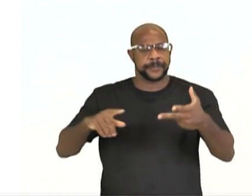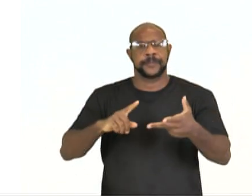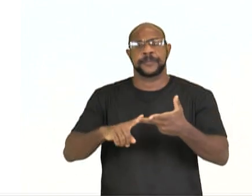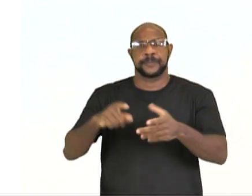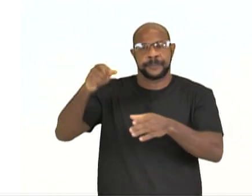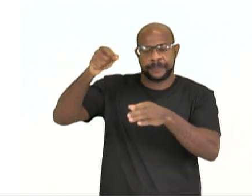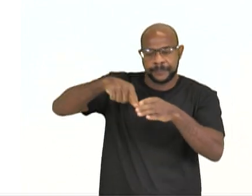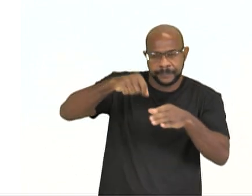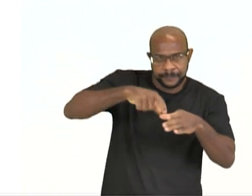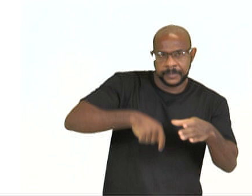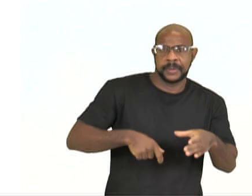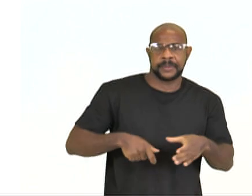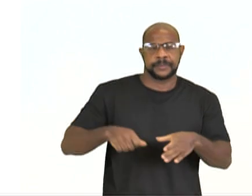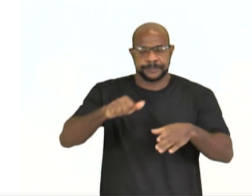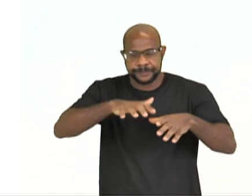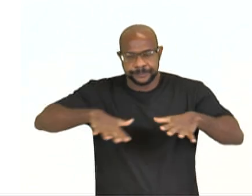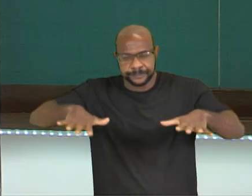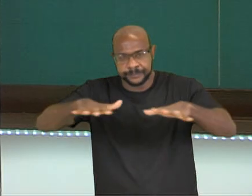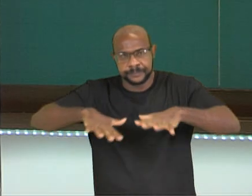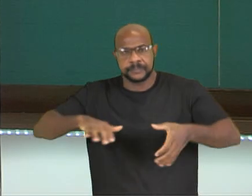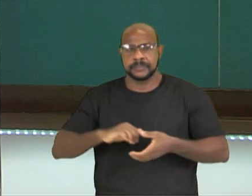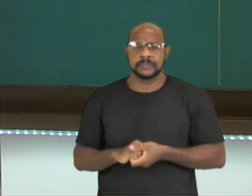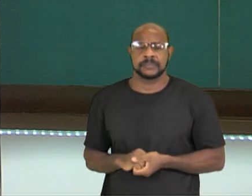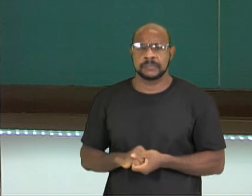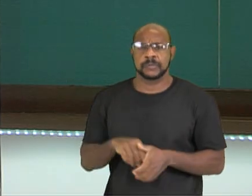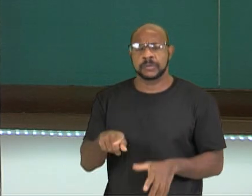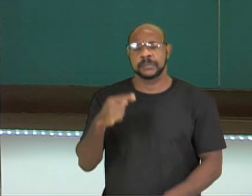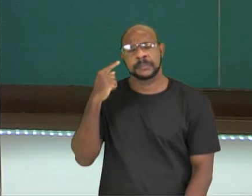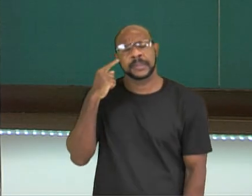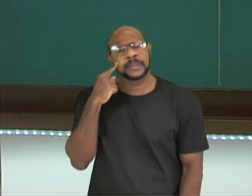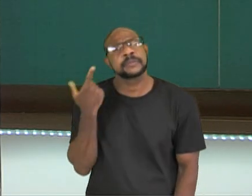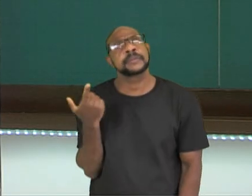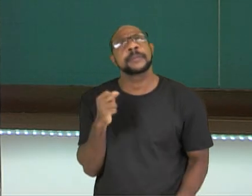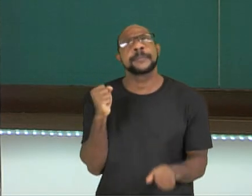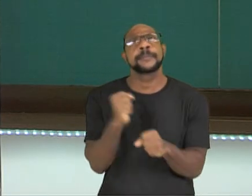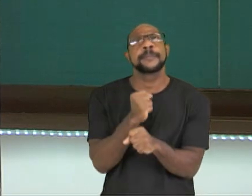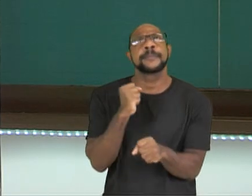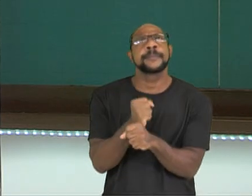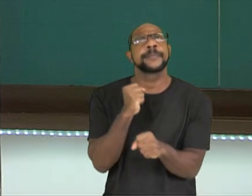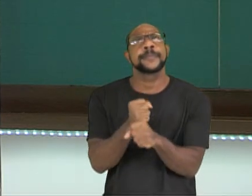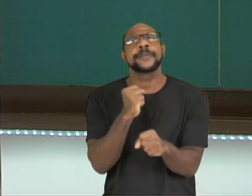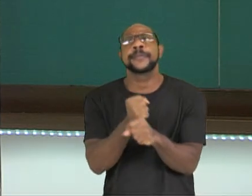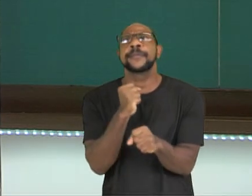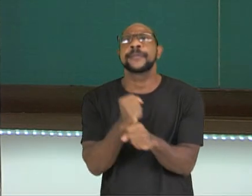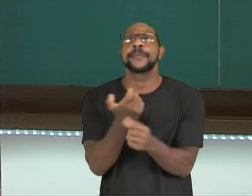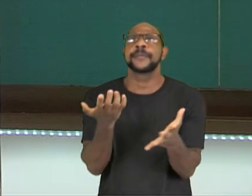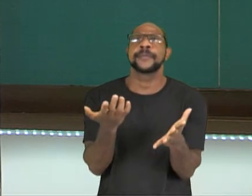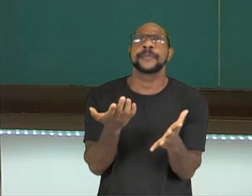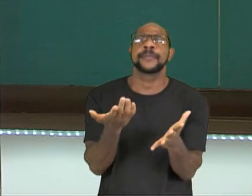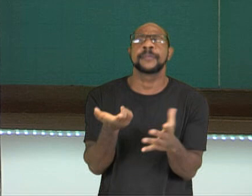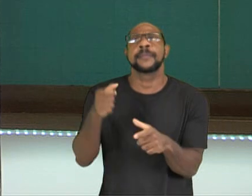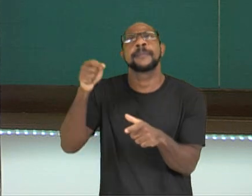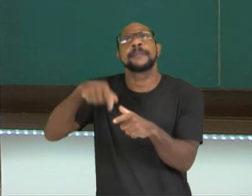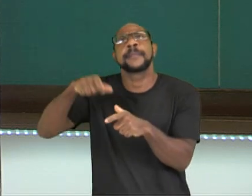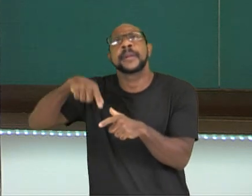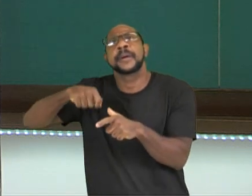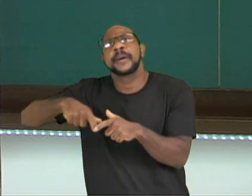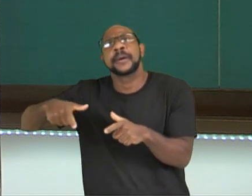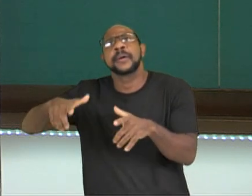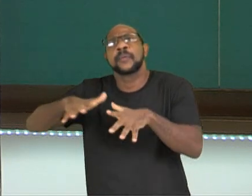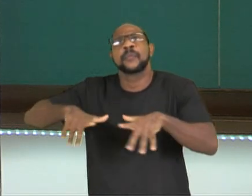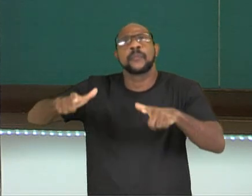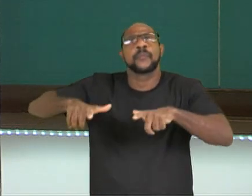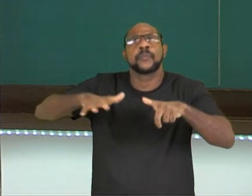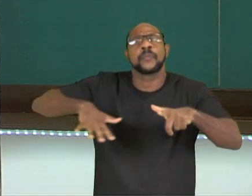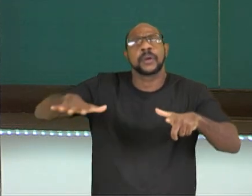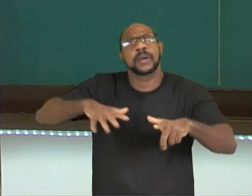plantações, pastagens? Quando eu penso numa construção ou numa plantação, numa área de